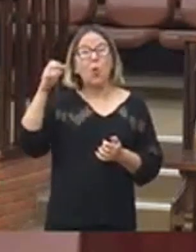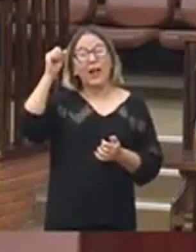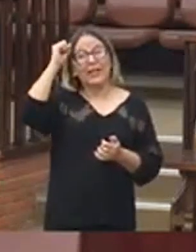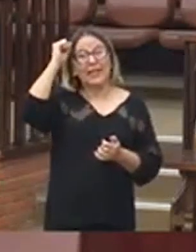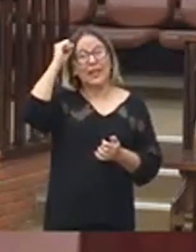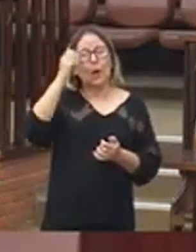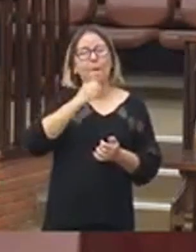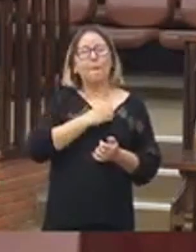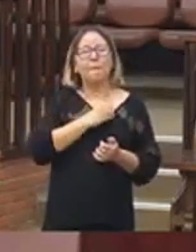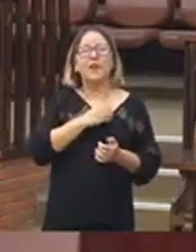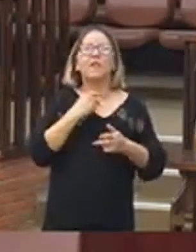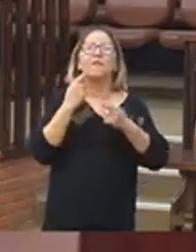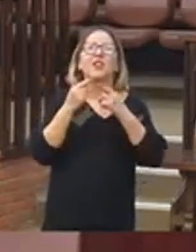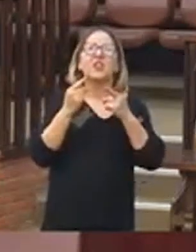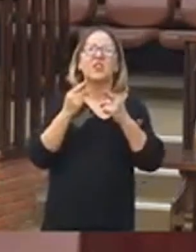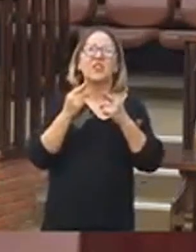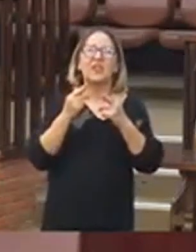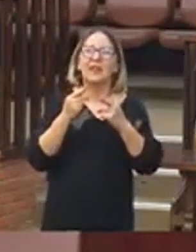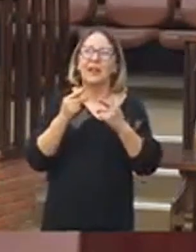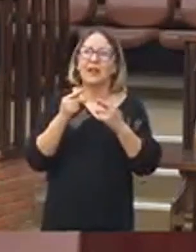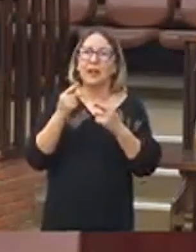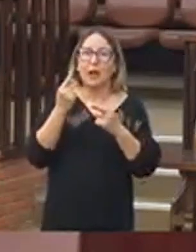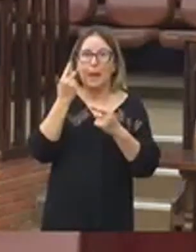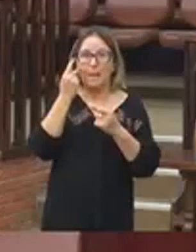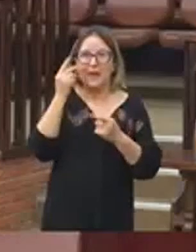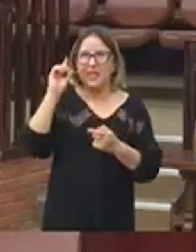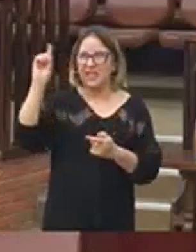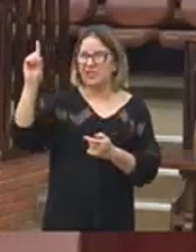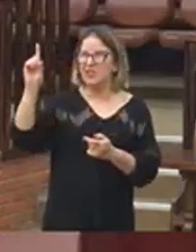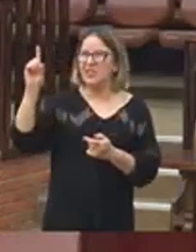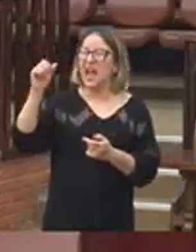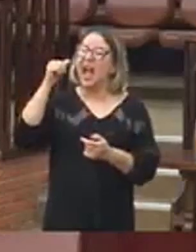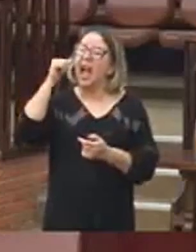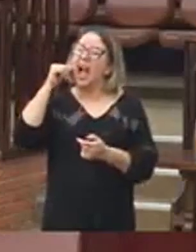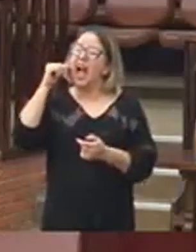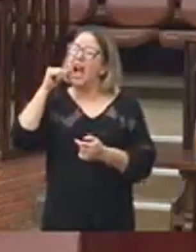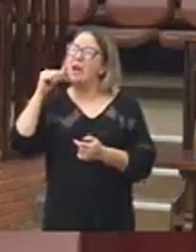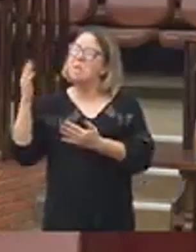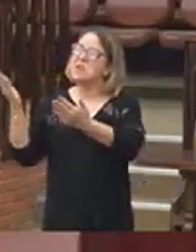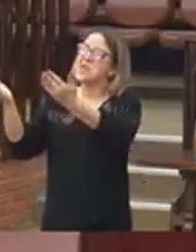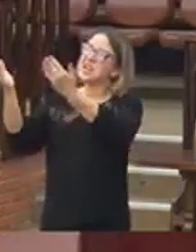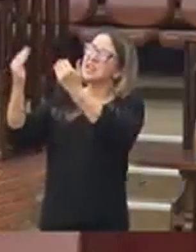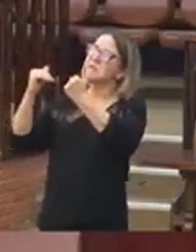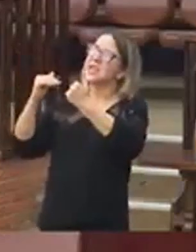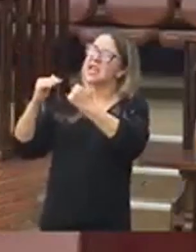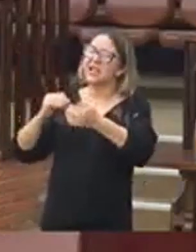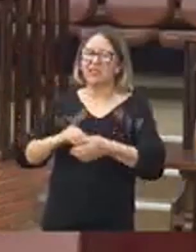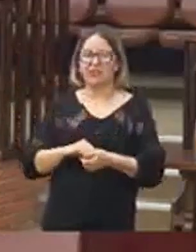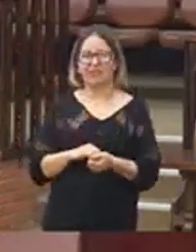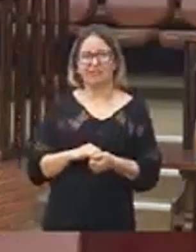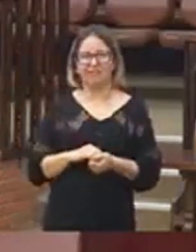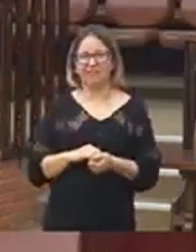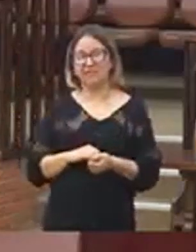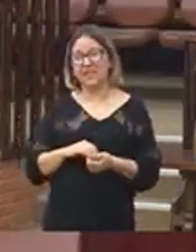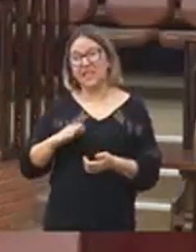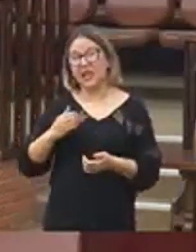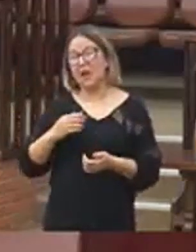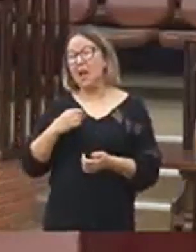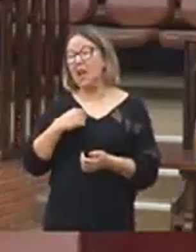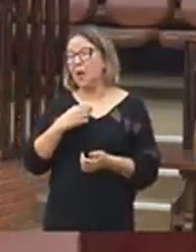ele vai dizer assim: a mulher que tu me deste, em última análise eu pequei, por